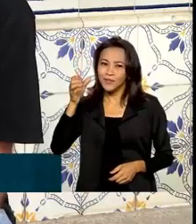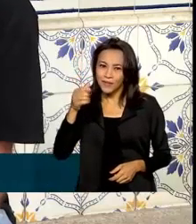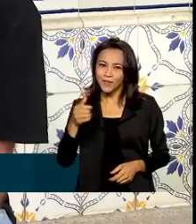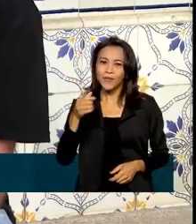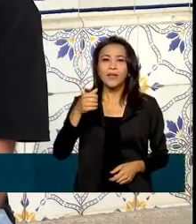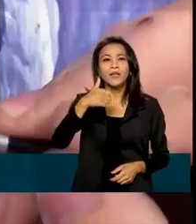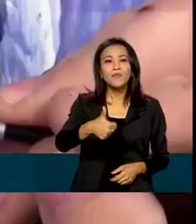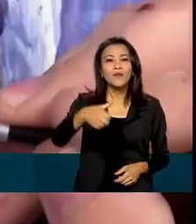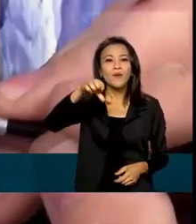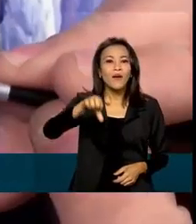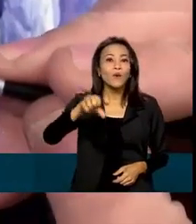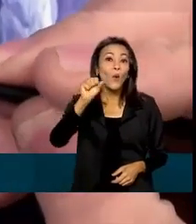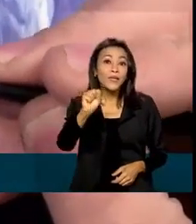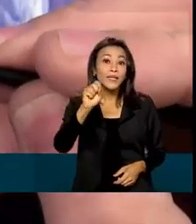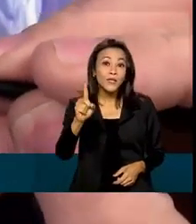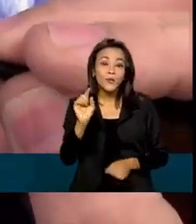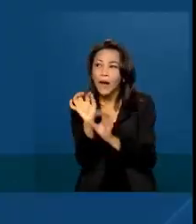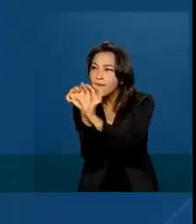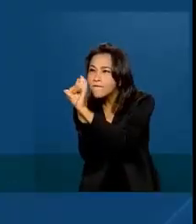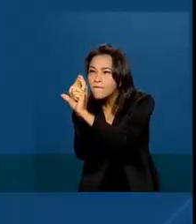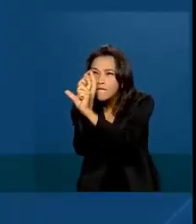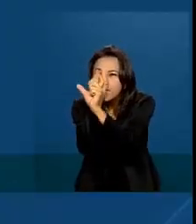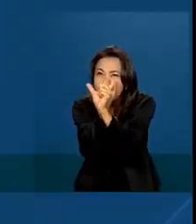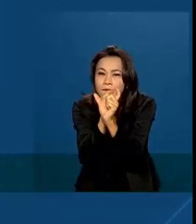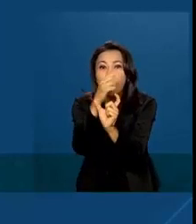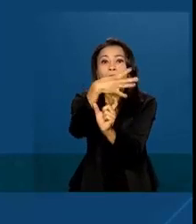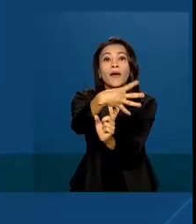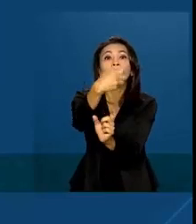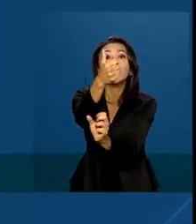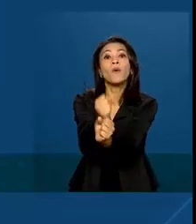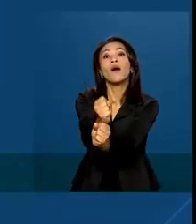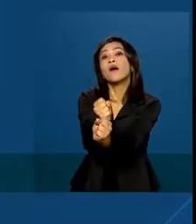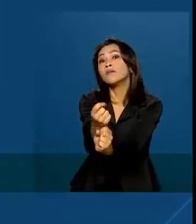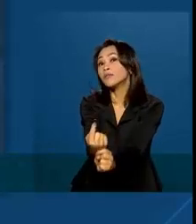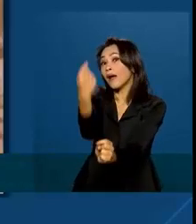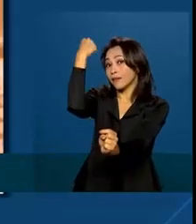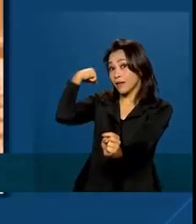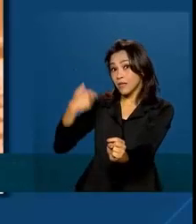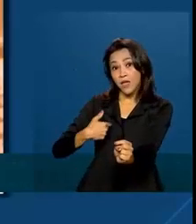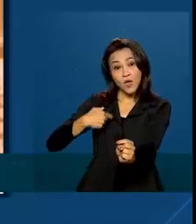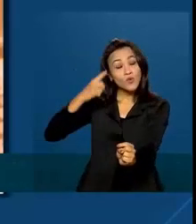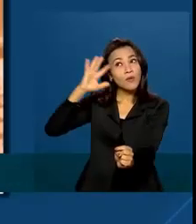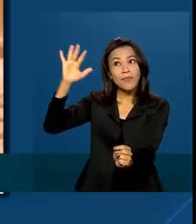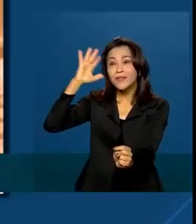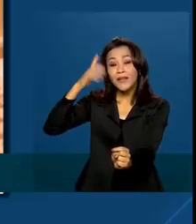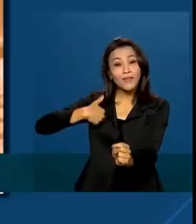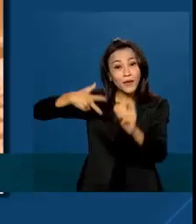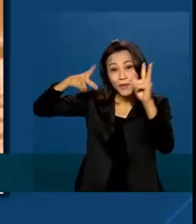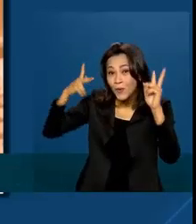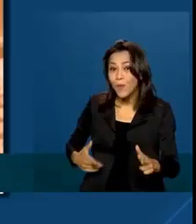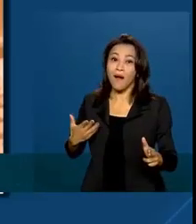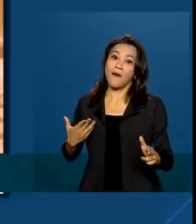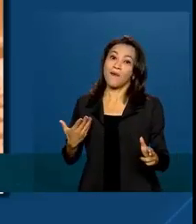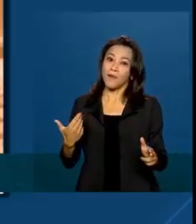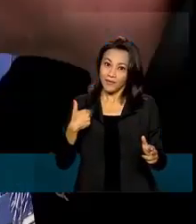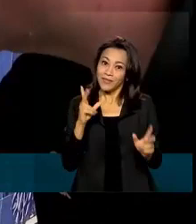nessa placa e 81 fazendo esse restauro há 41 anos atrás eu não imaginava que eu estaria no papel